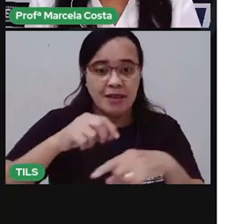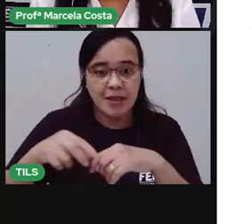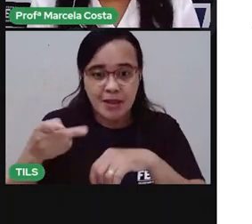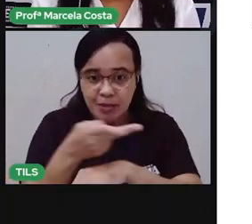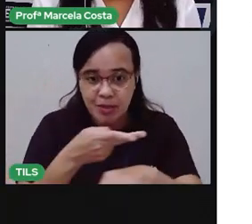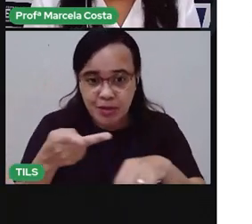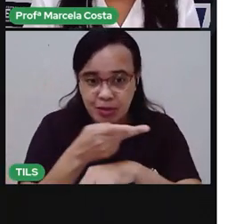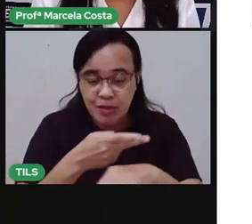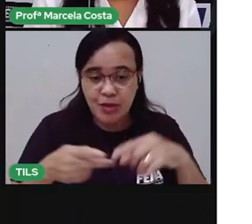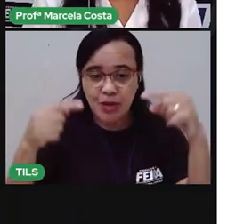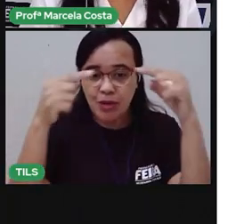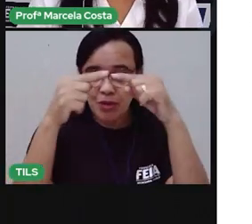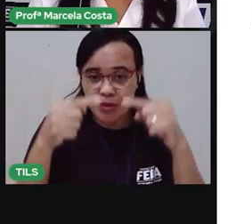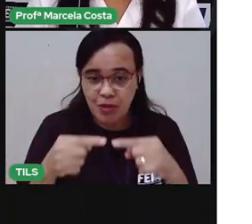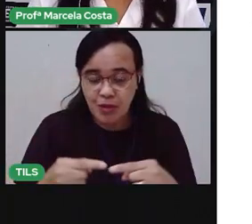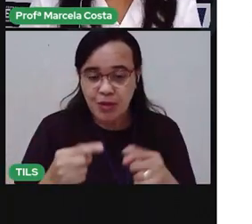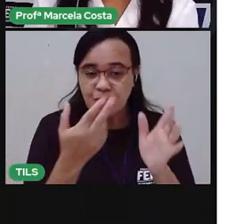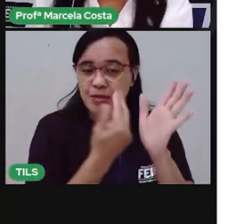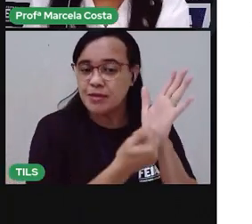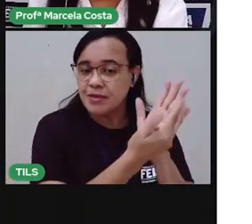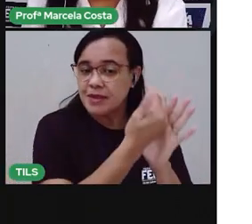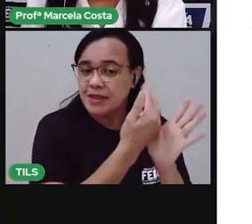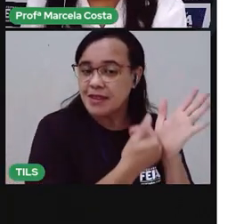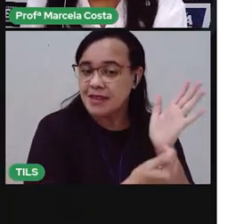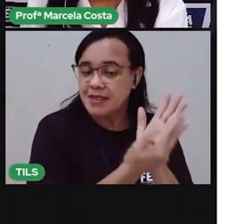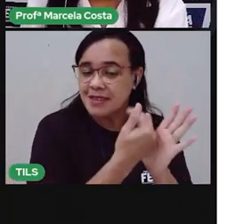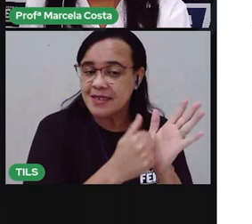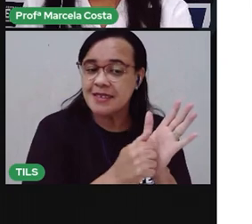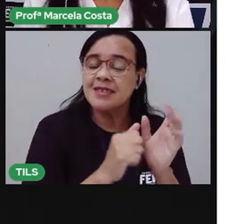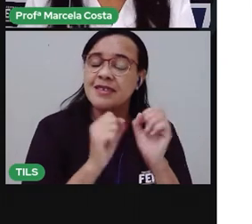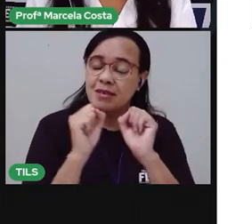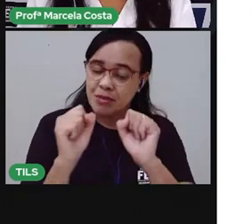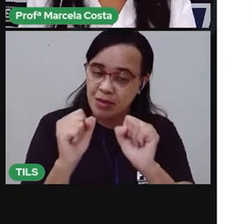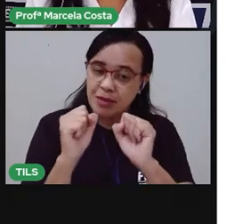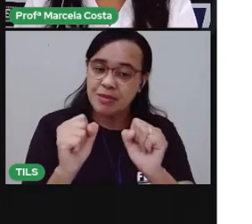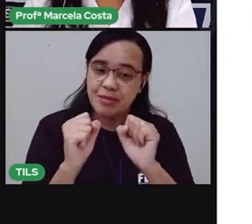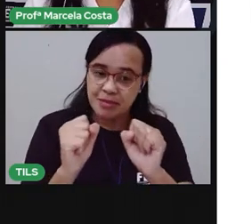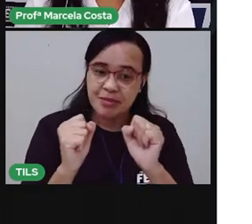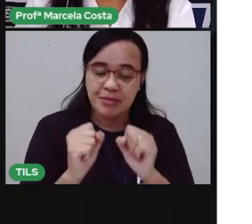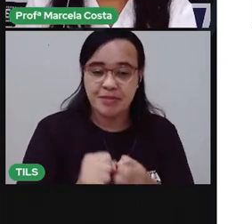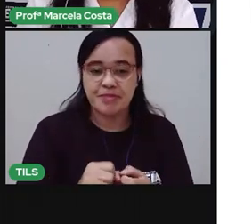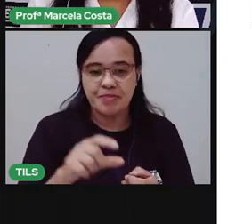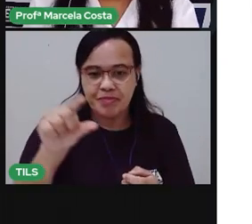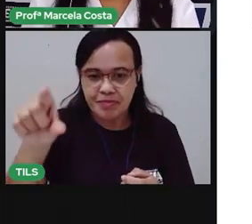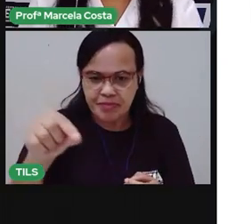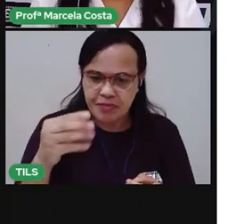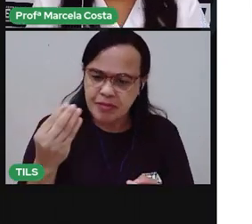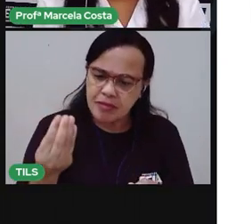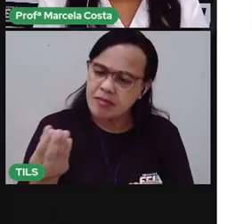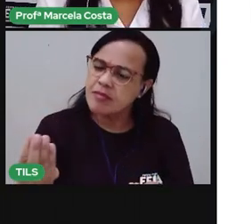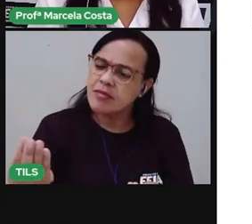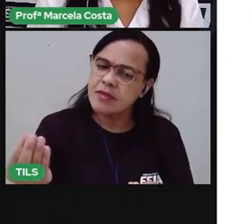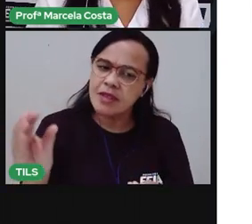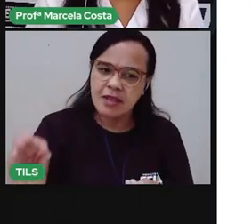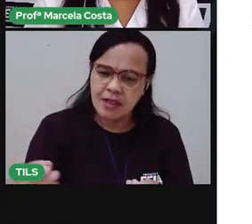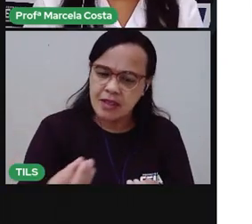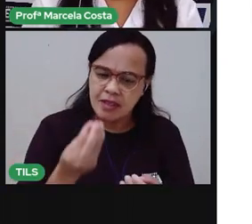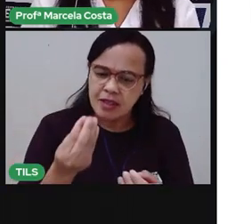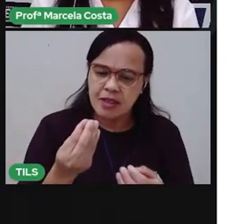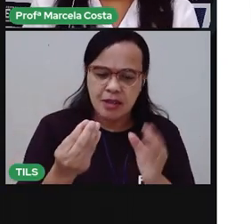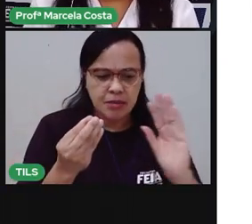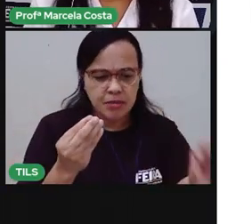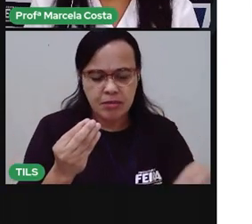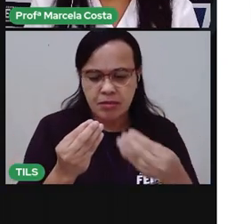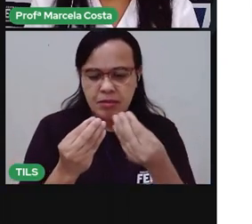que imagem é essa a gente pode perguntar e aí você vai pegando a fila se formou aquela para